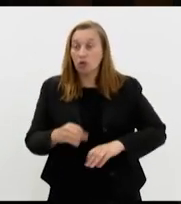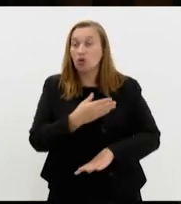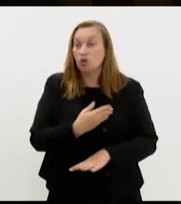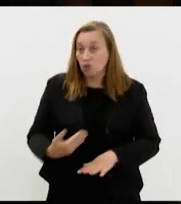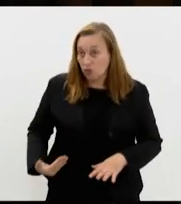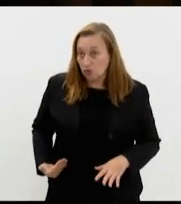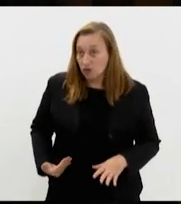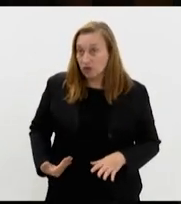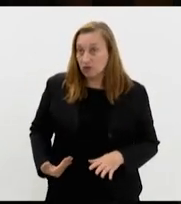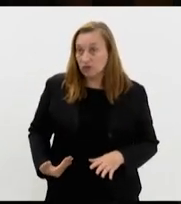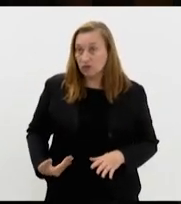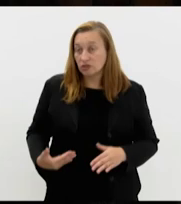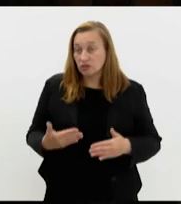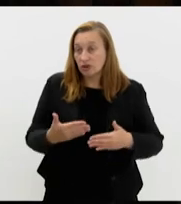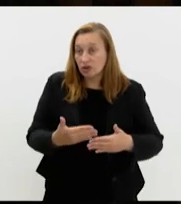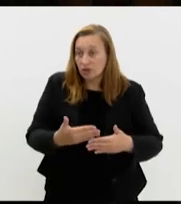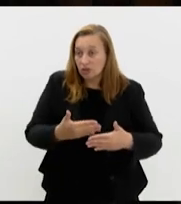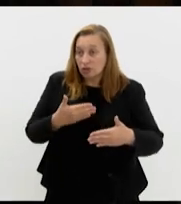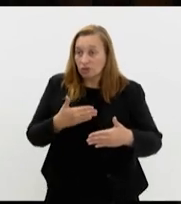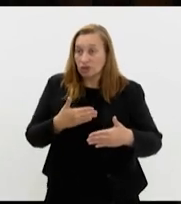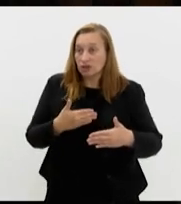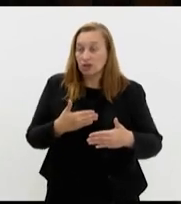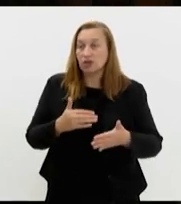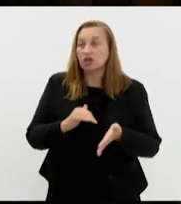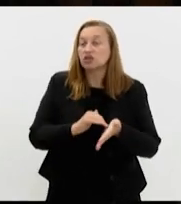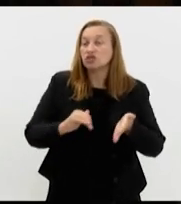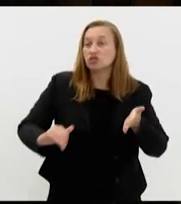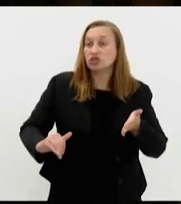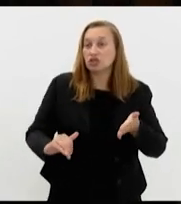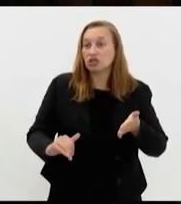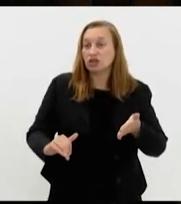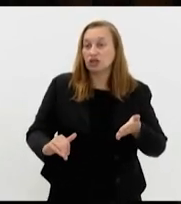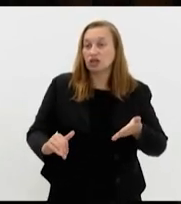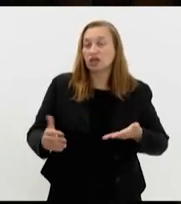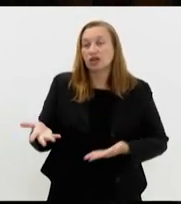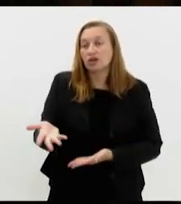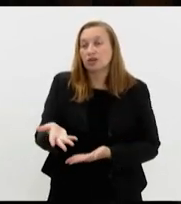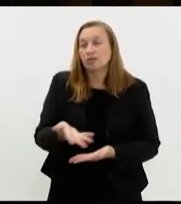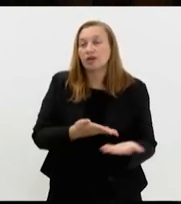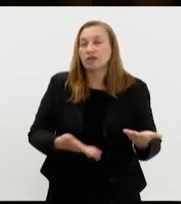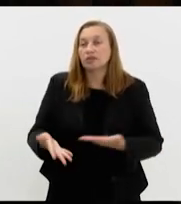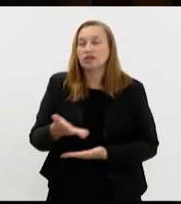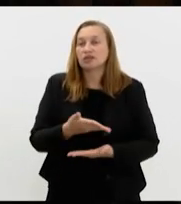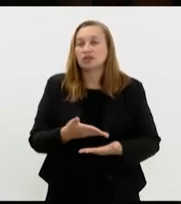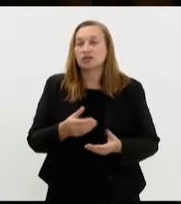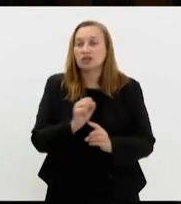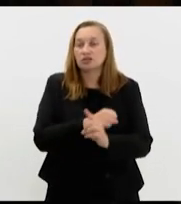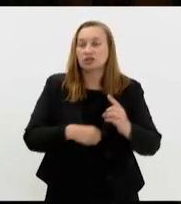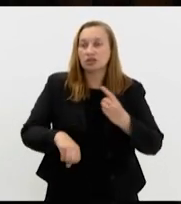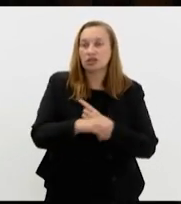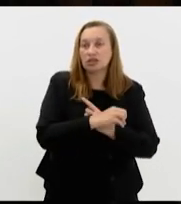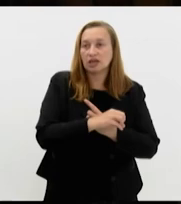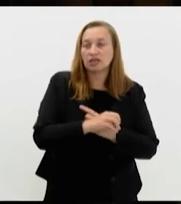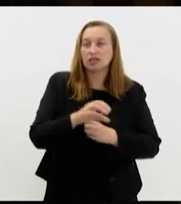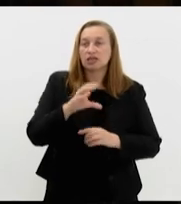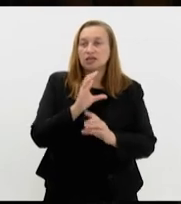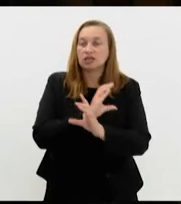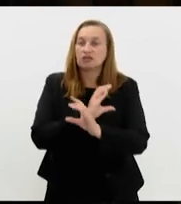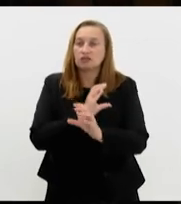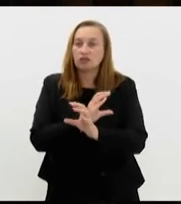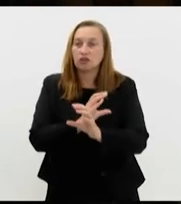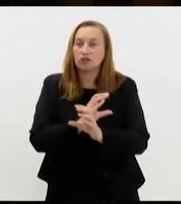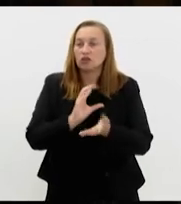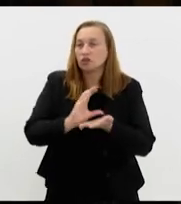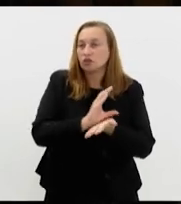vai recuar, que é, por exemplo, retirar a participação da sociedade civil dos conselhos. Eu, pela experiência legislativa